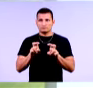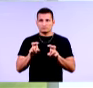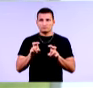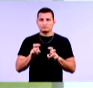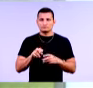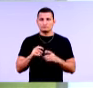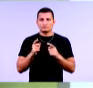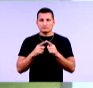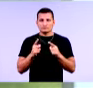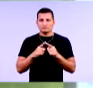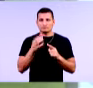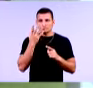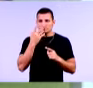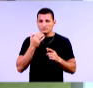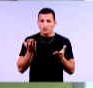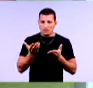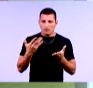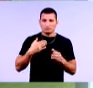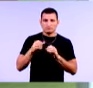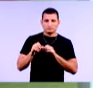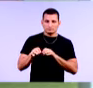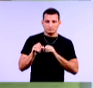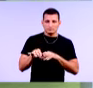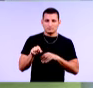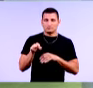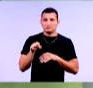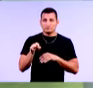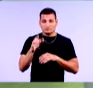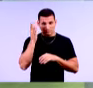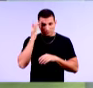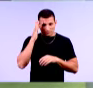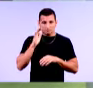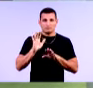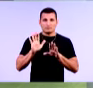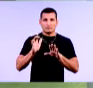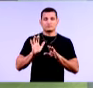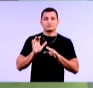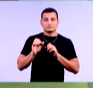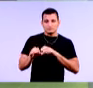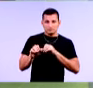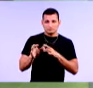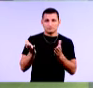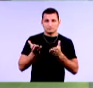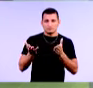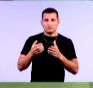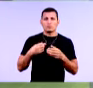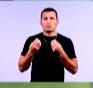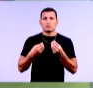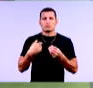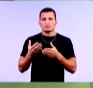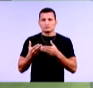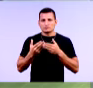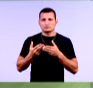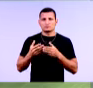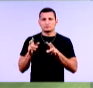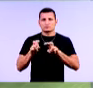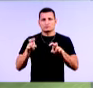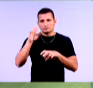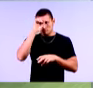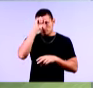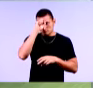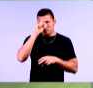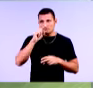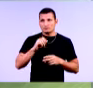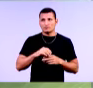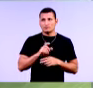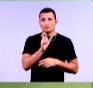criancinha, agora eu vou te ensinar. Você não sabe, mas eu vou te ensinar agora. E como é que eu vou pedir para o computador aprender? Eu